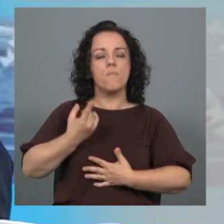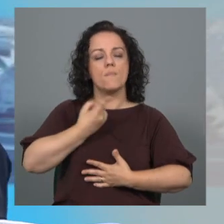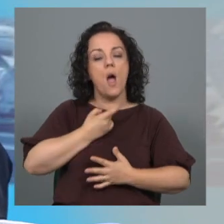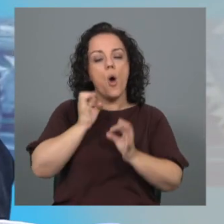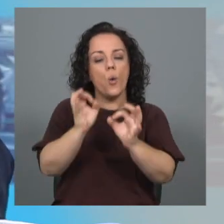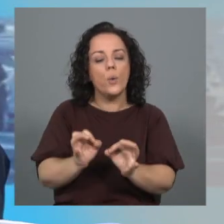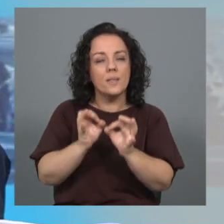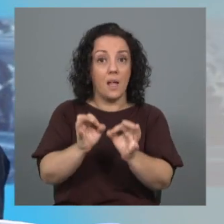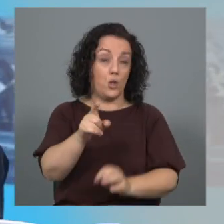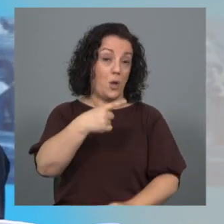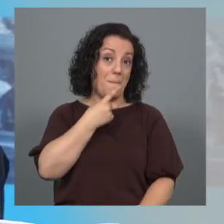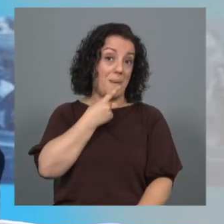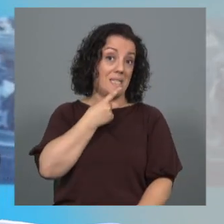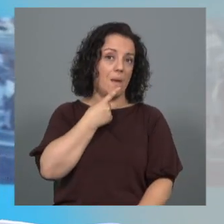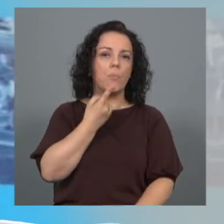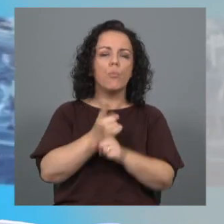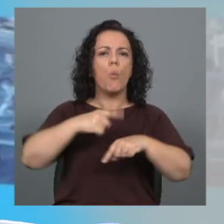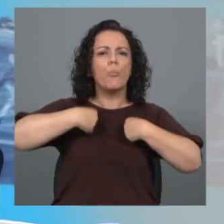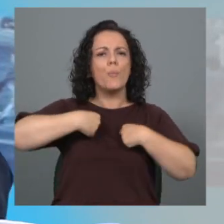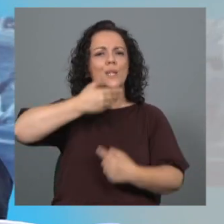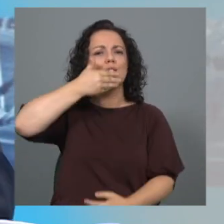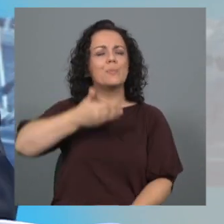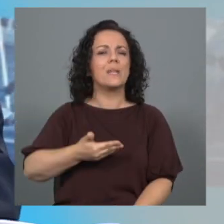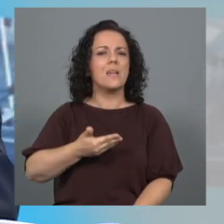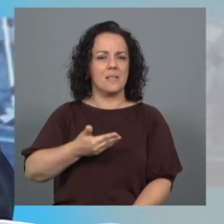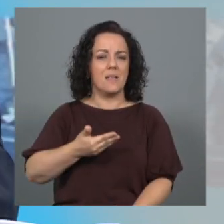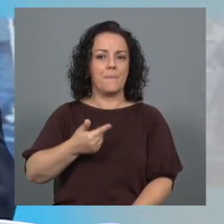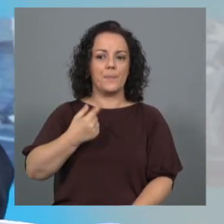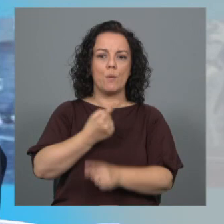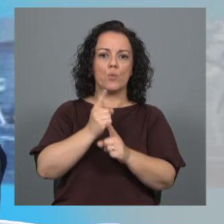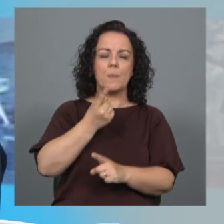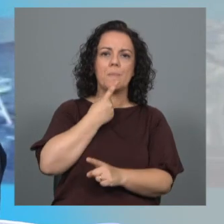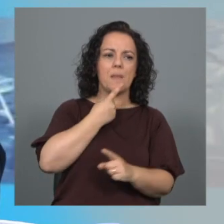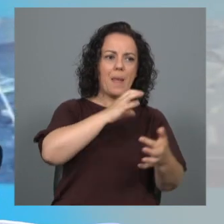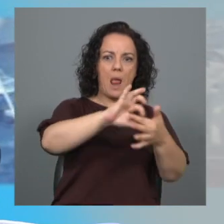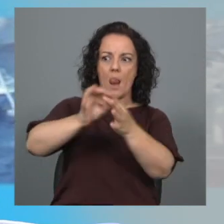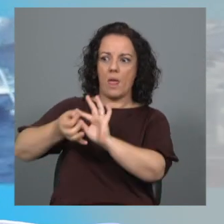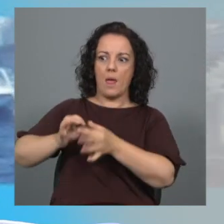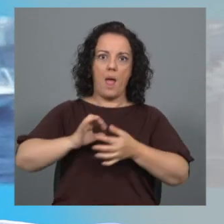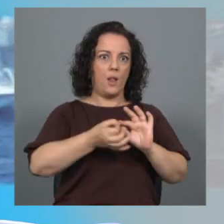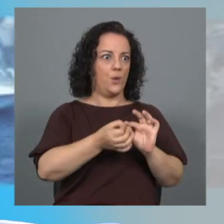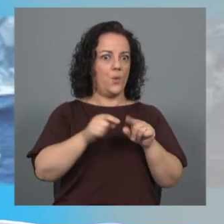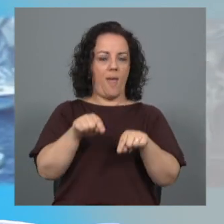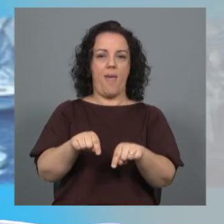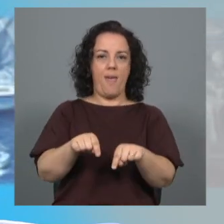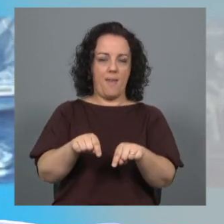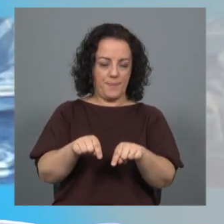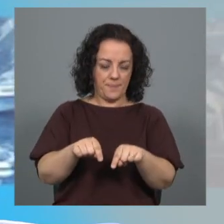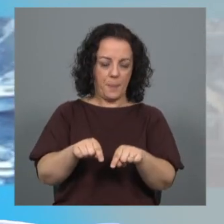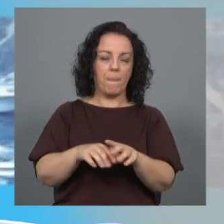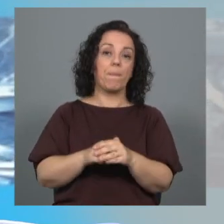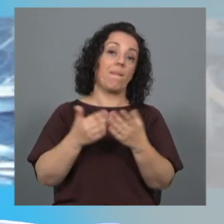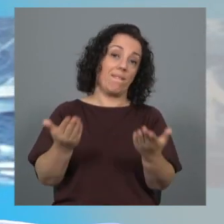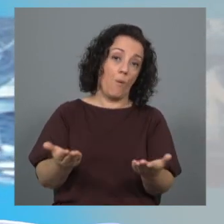vamos percebendo isso pela nossa própria experiência, porque percebemos como tudo está interligado nesta casa comum. Não é? E por isso também